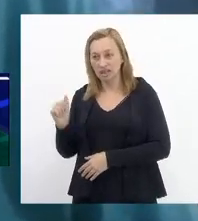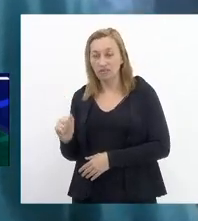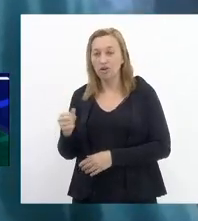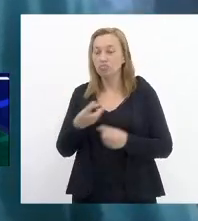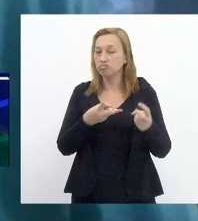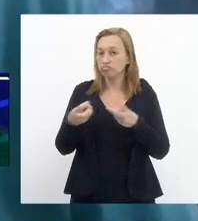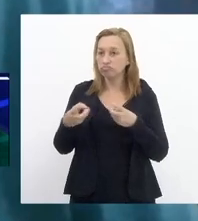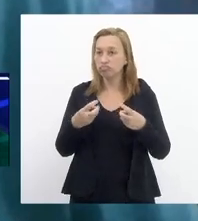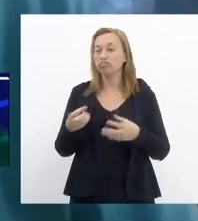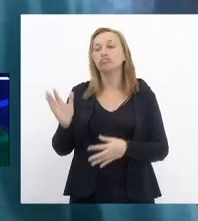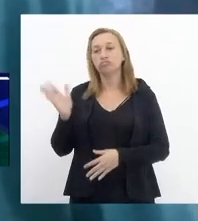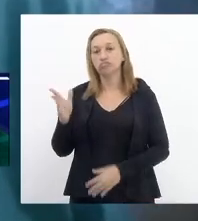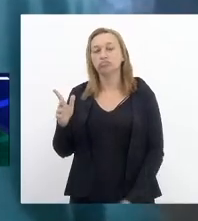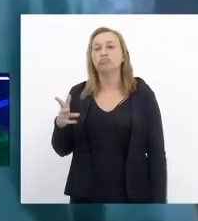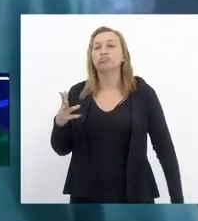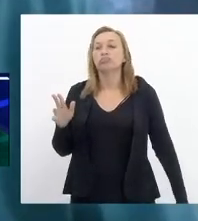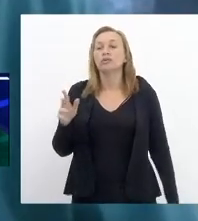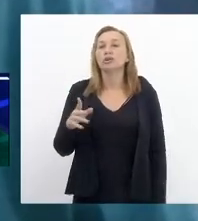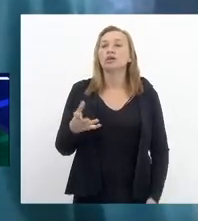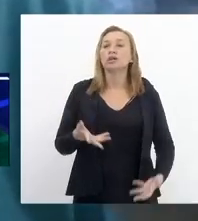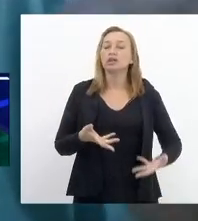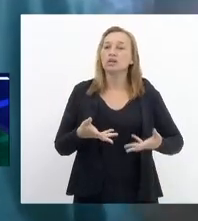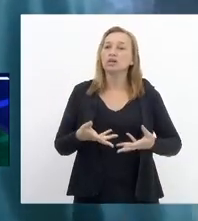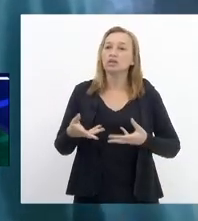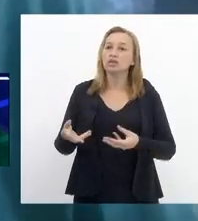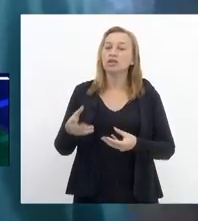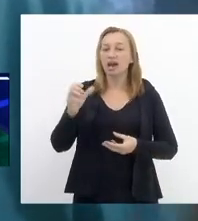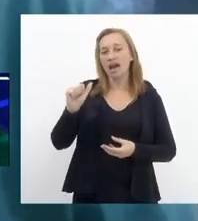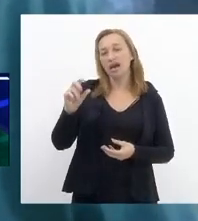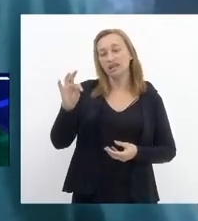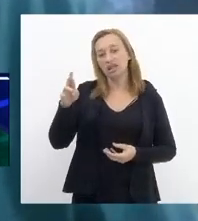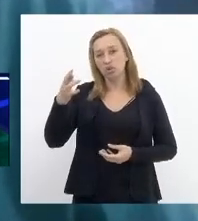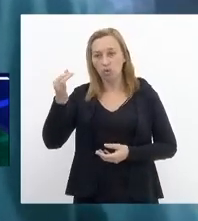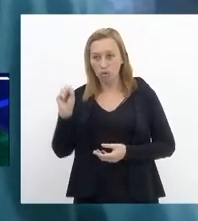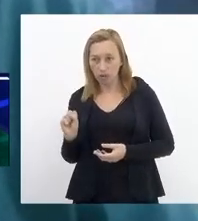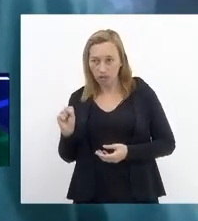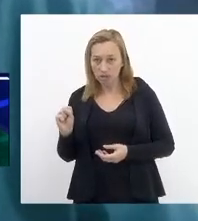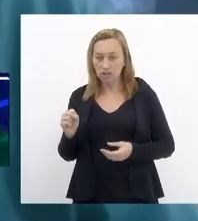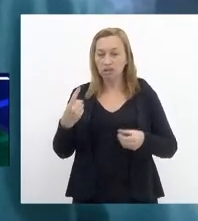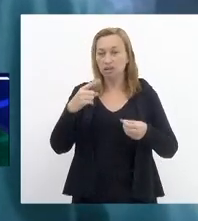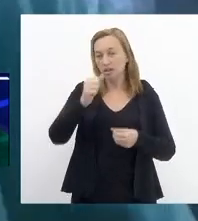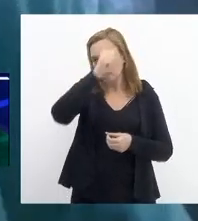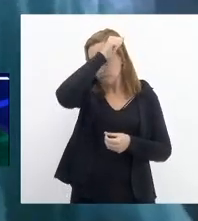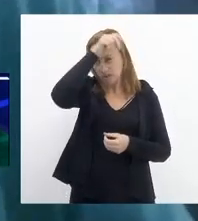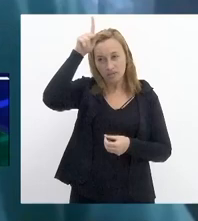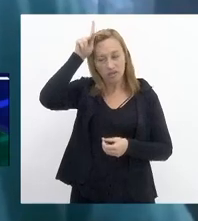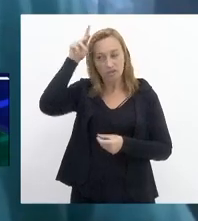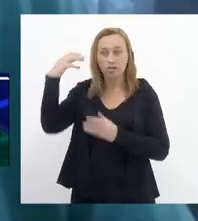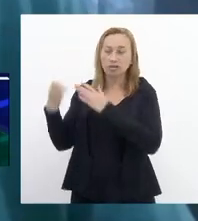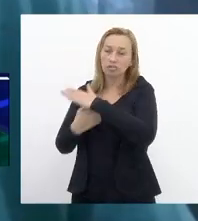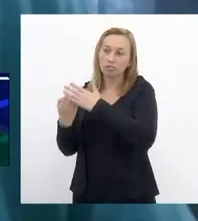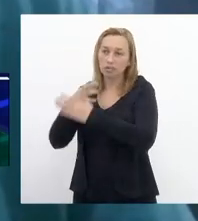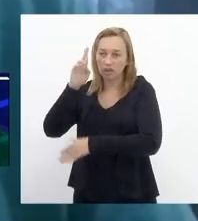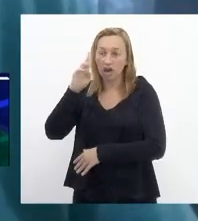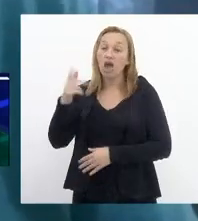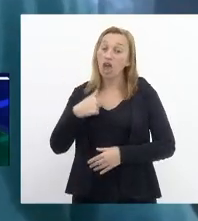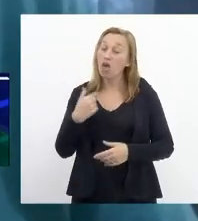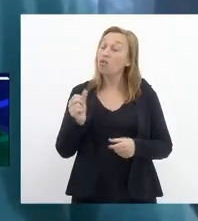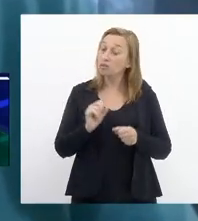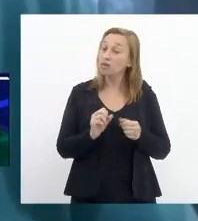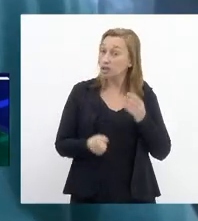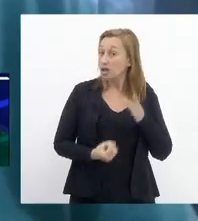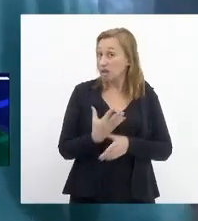observações dos setores, dos catadores, de empresários e das prefeituras, e eu mesmo fiz emendas ao projeto,